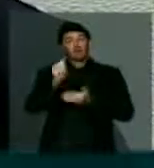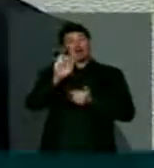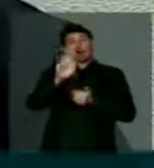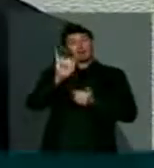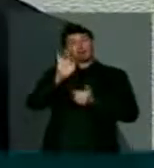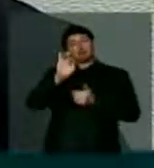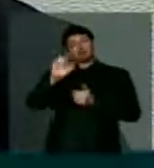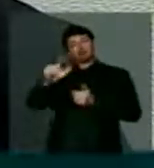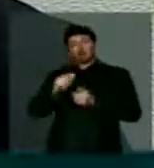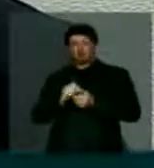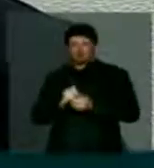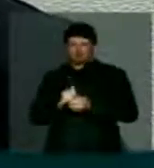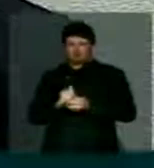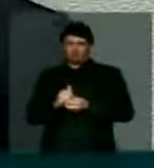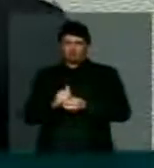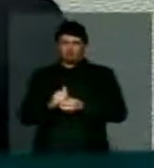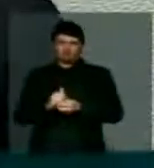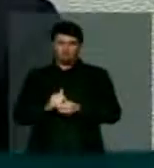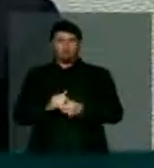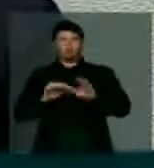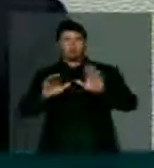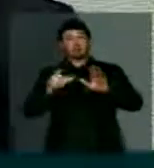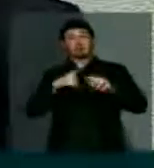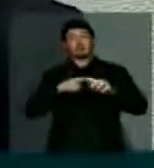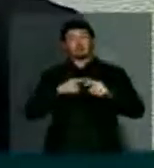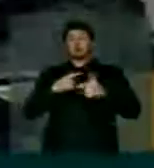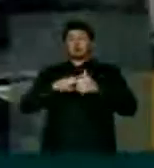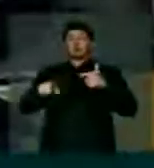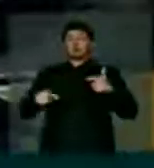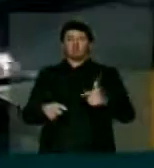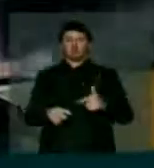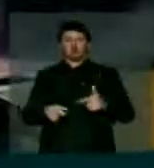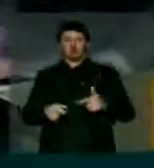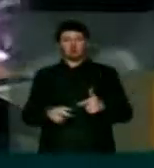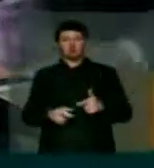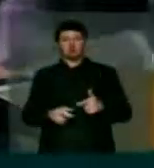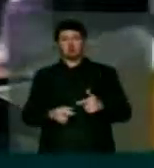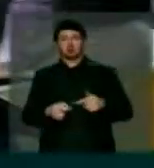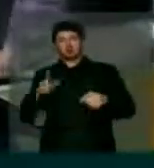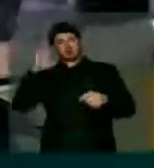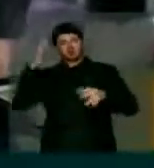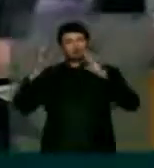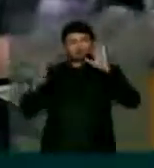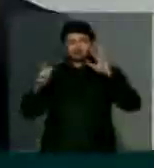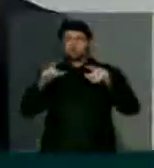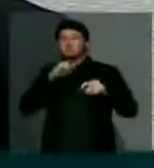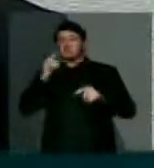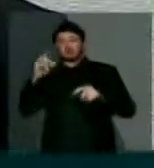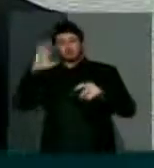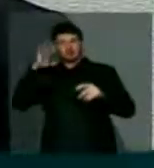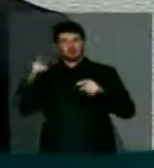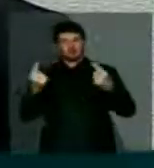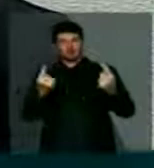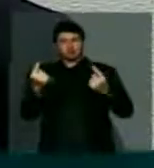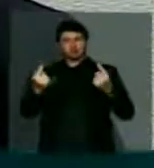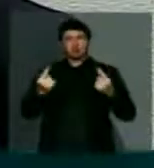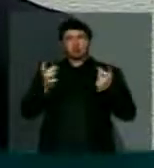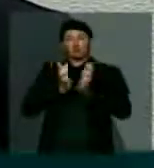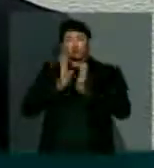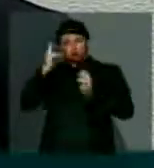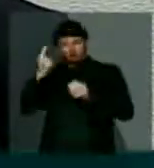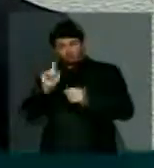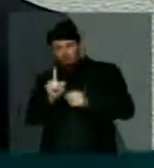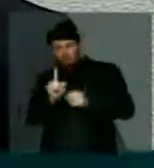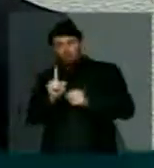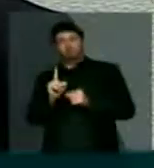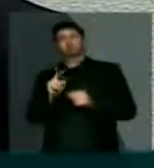eu não estou dizendo que não houve reunião de colegiado, estou dizendo que houve impasse. Pois é, houve um impasse. Não resolvido num colegiado, passa para o outro.